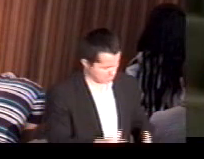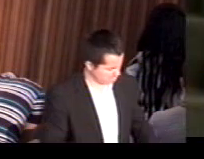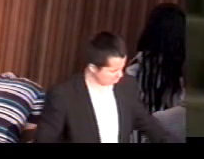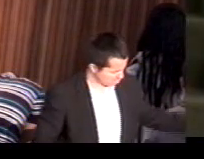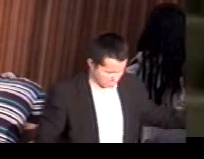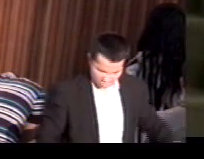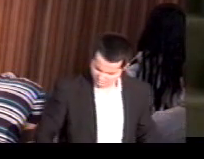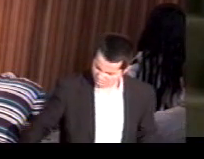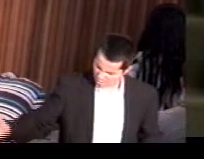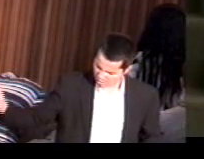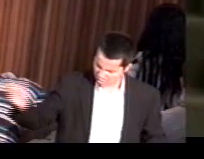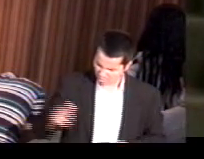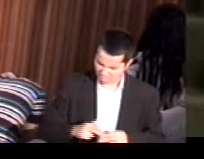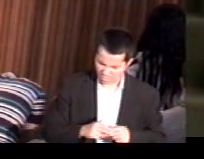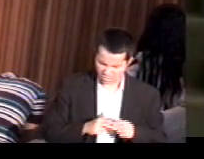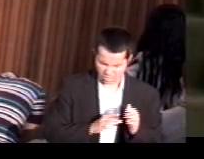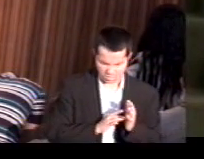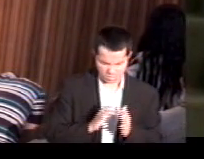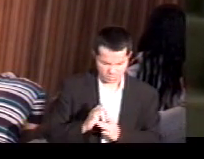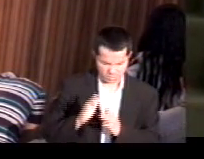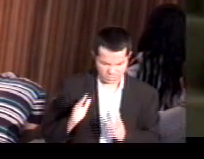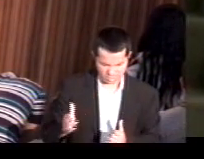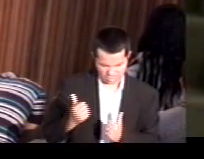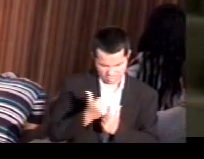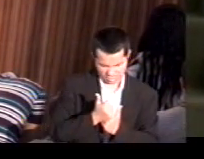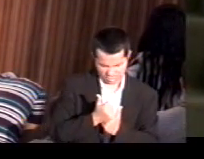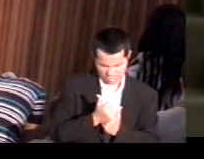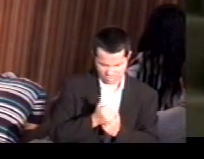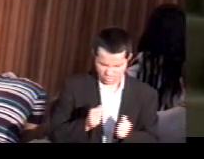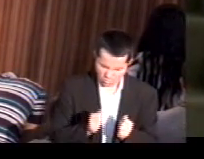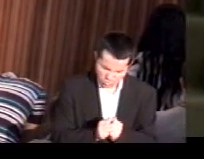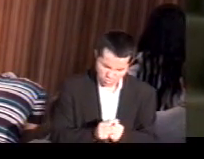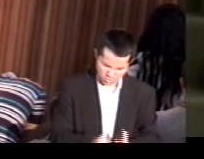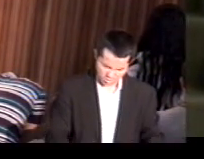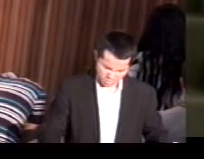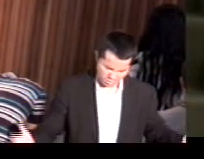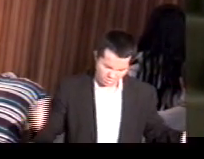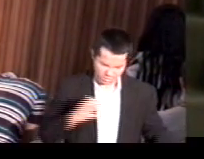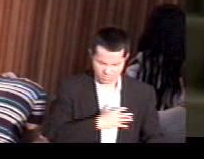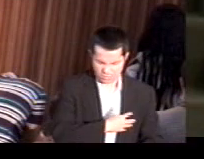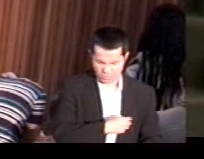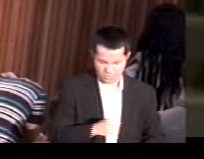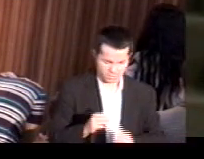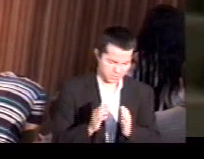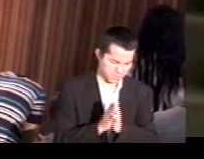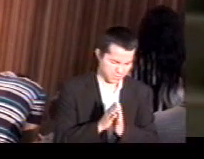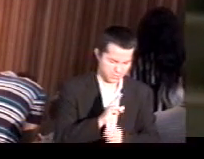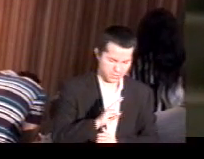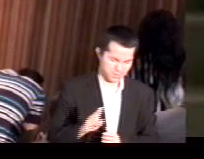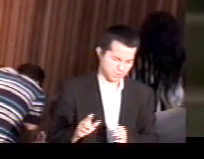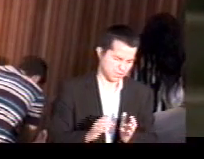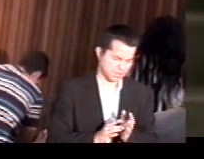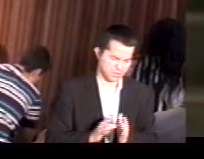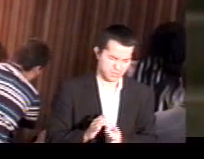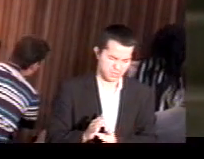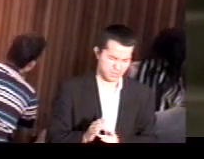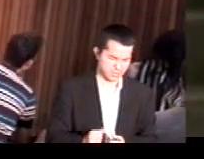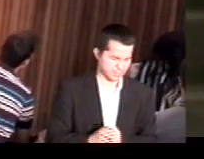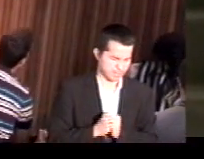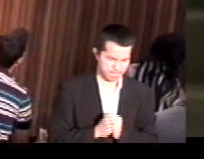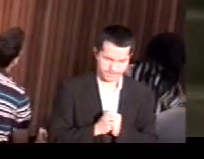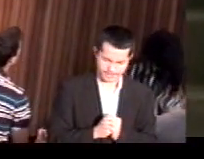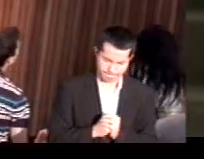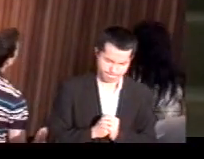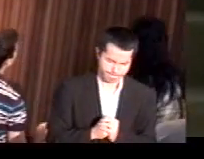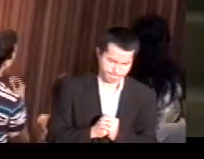Paz. Fica com esses teus filhos, é aquilo que eu oro em nome de Jesus. Amém e amém. Fica de